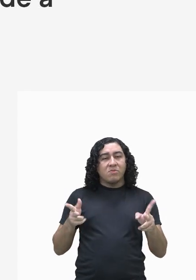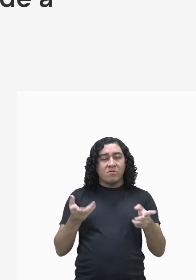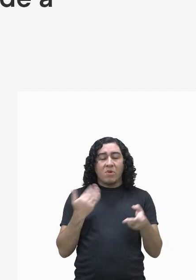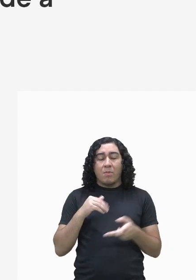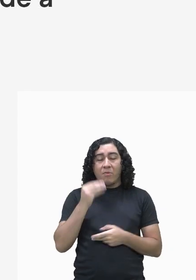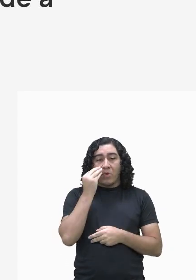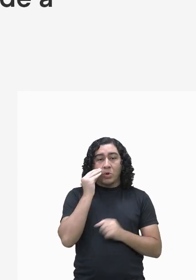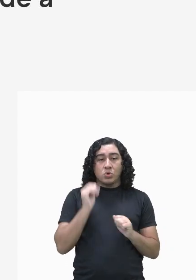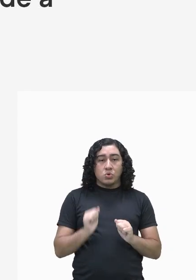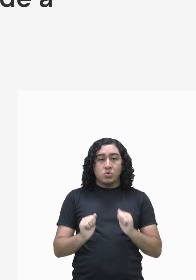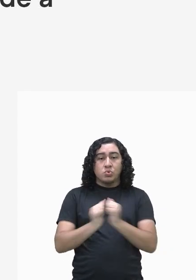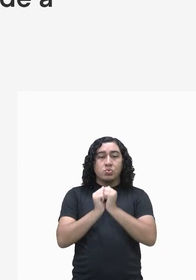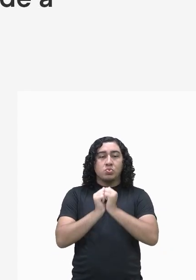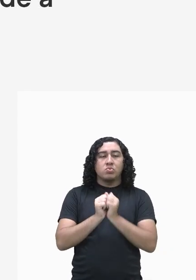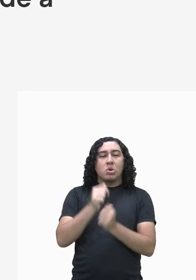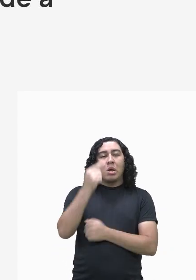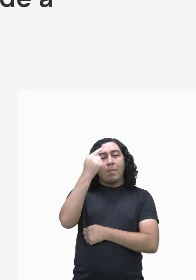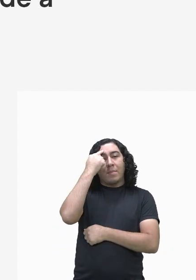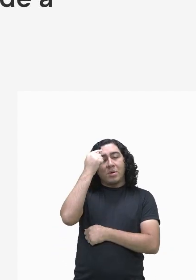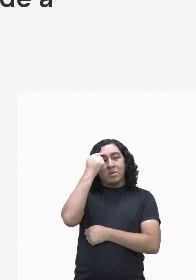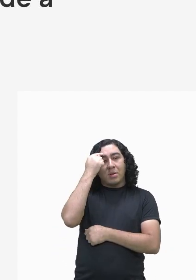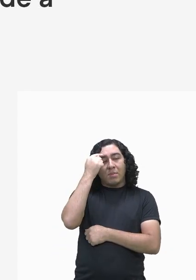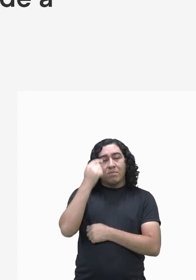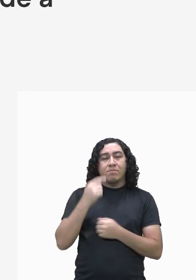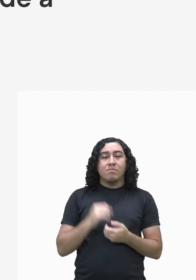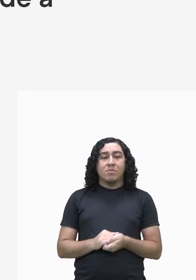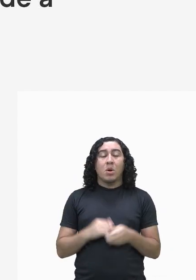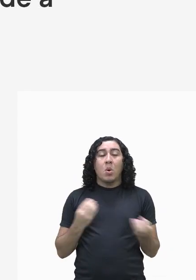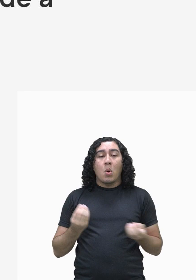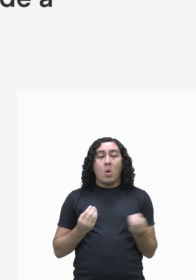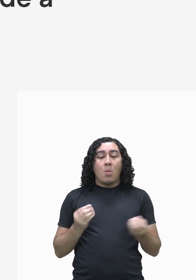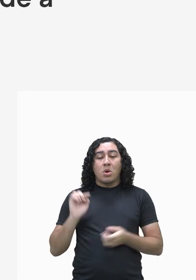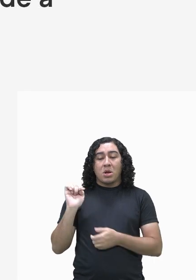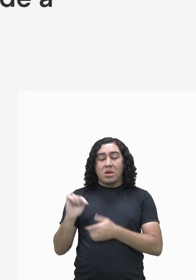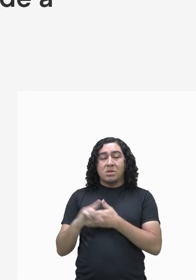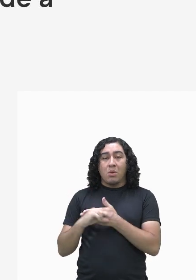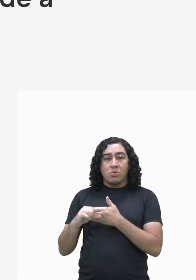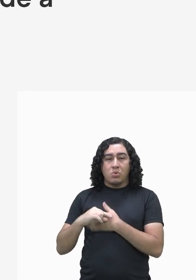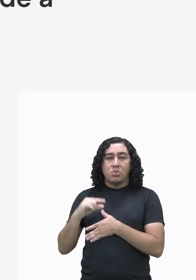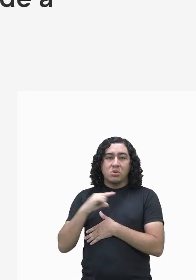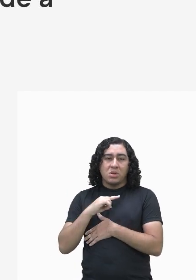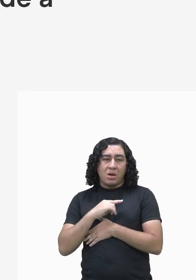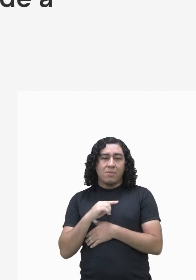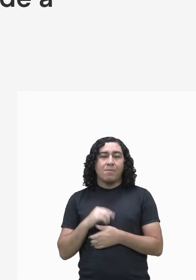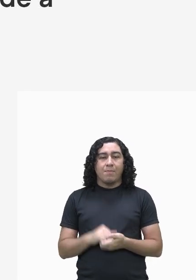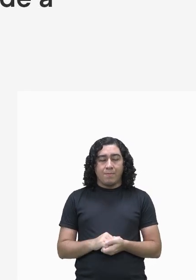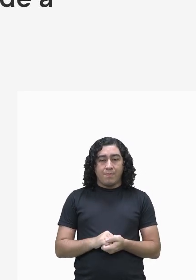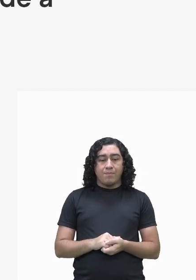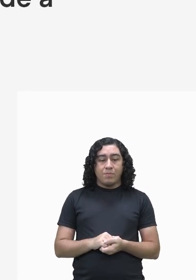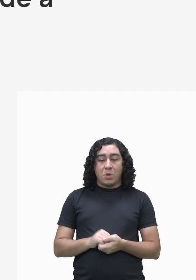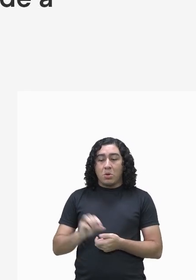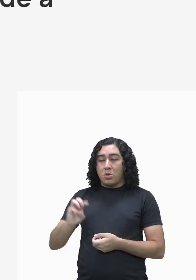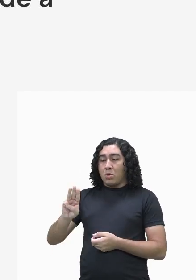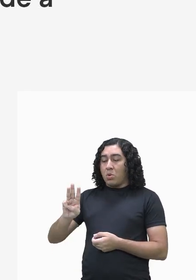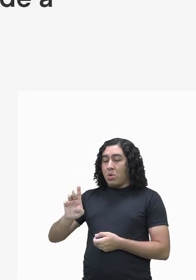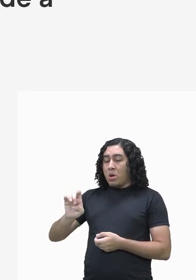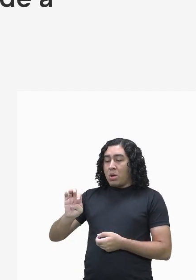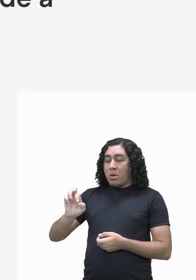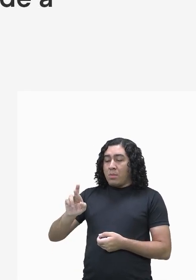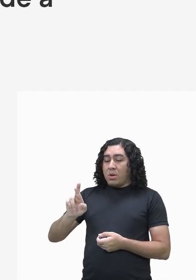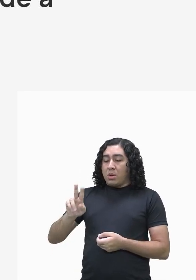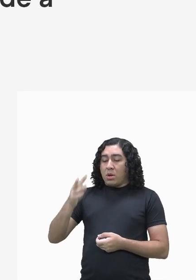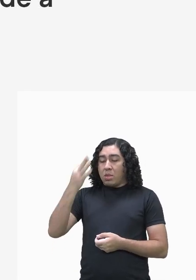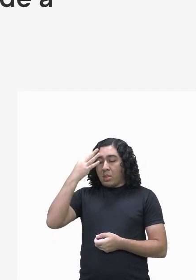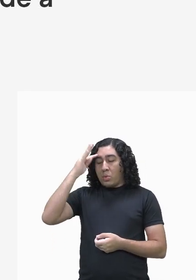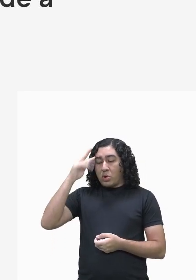aqui juntos imaginar como é que Bourdieu vai pegar em Max Weber esta questão do